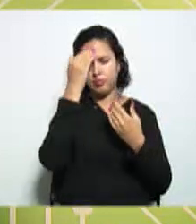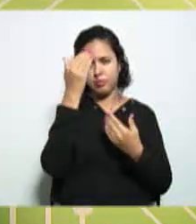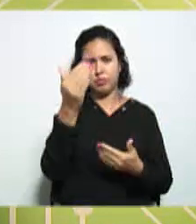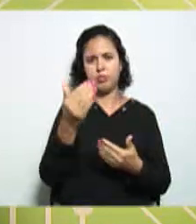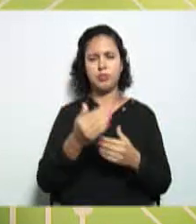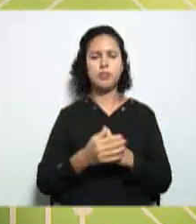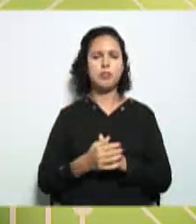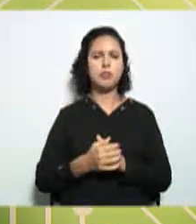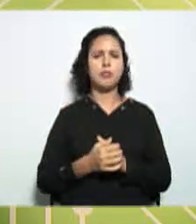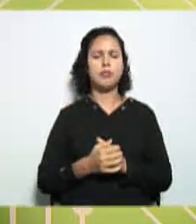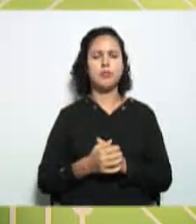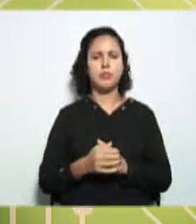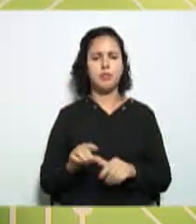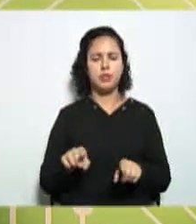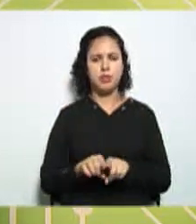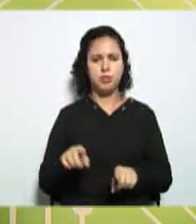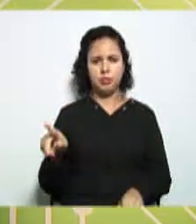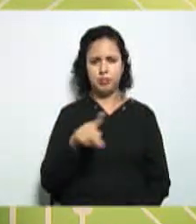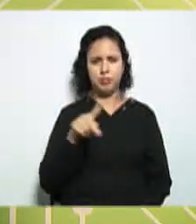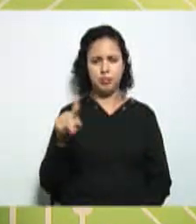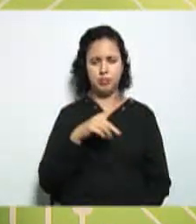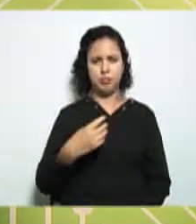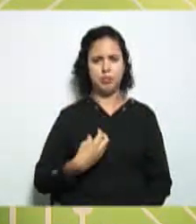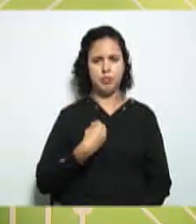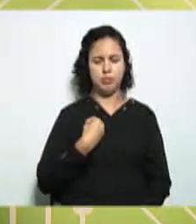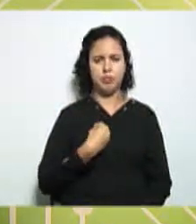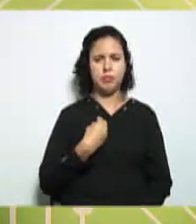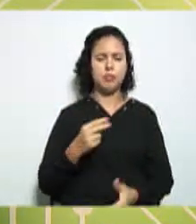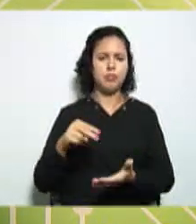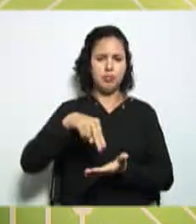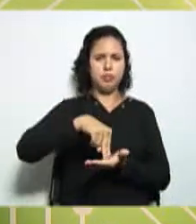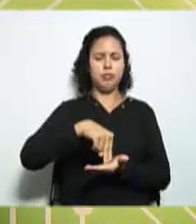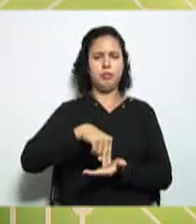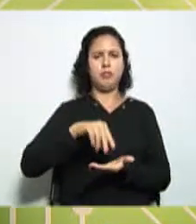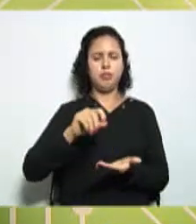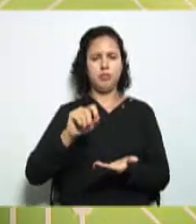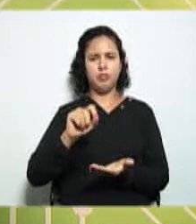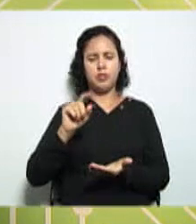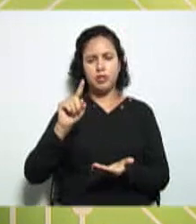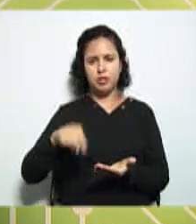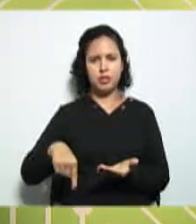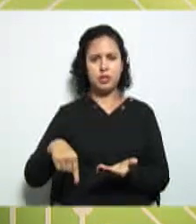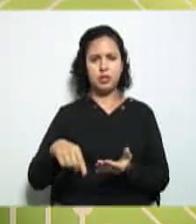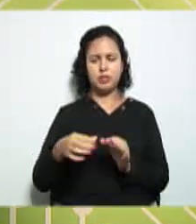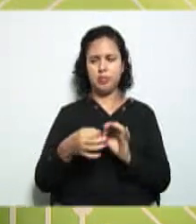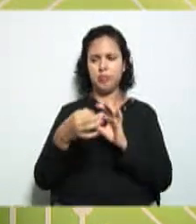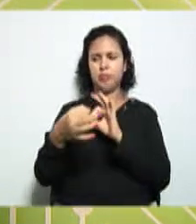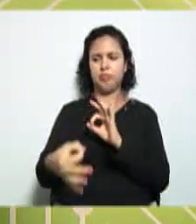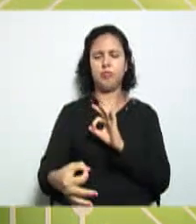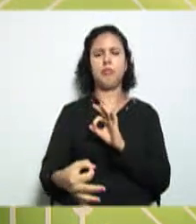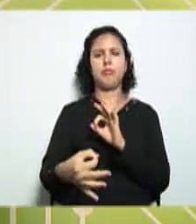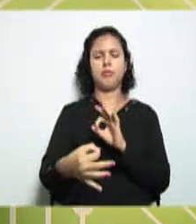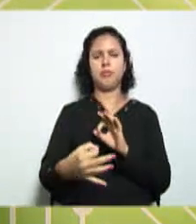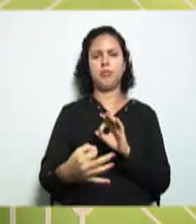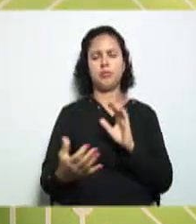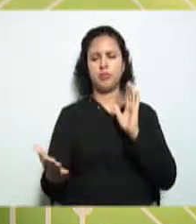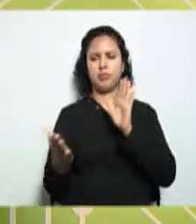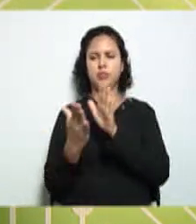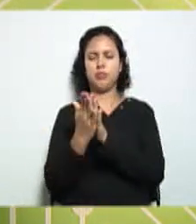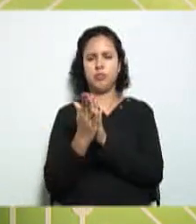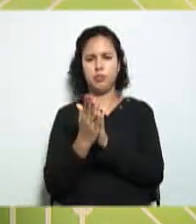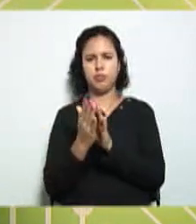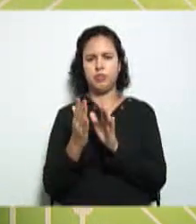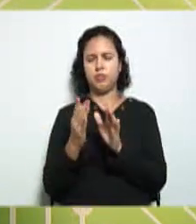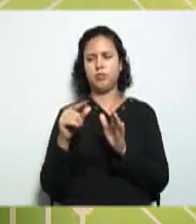também. Aos professores presenciais, que são, né, as nossas extensões, que são o nosso